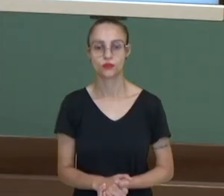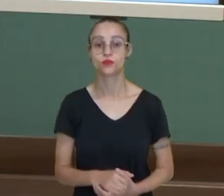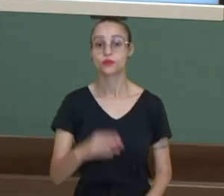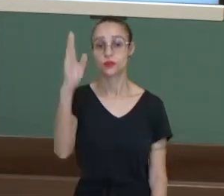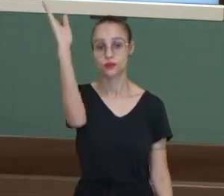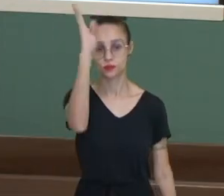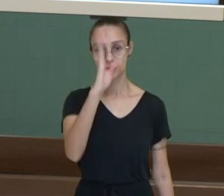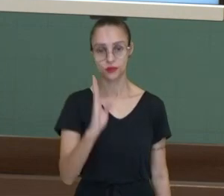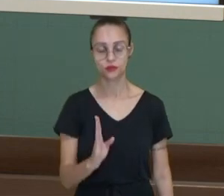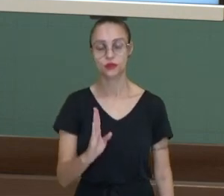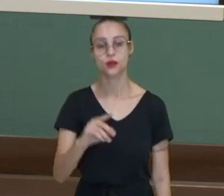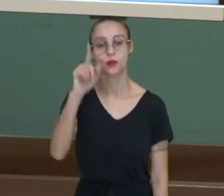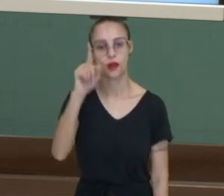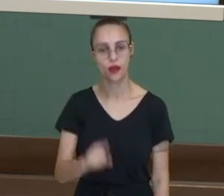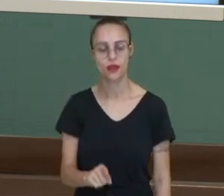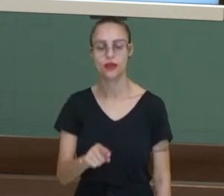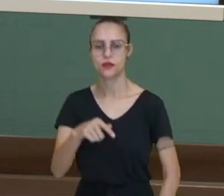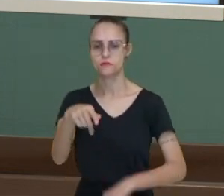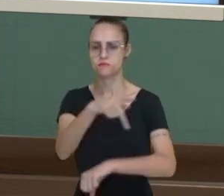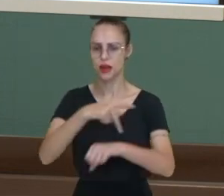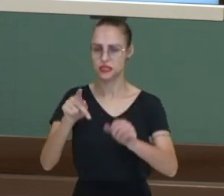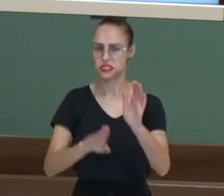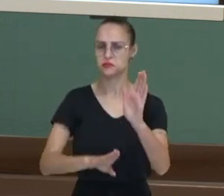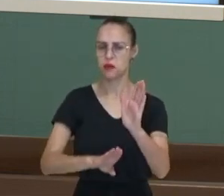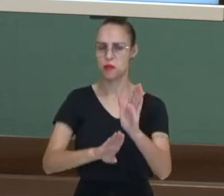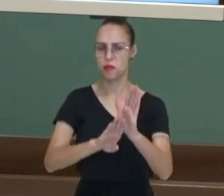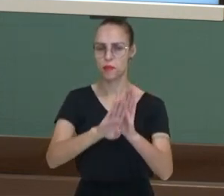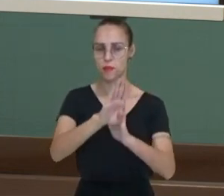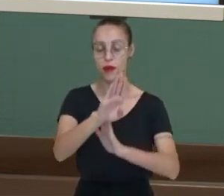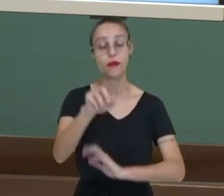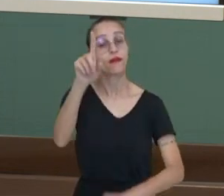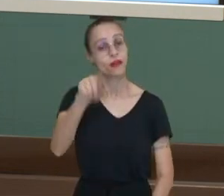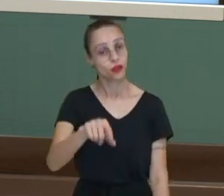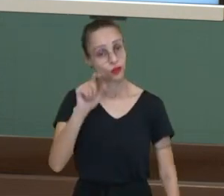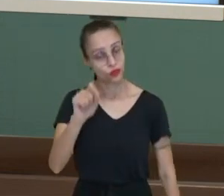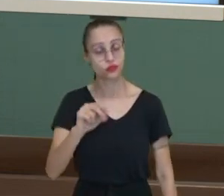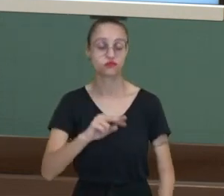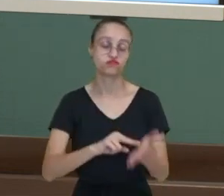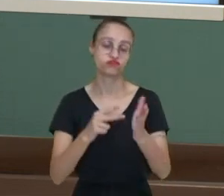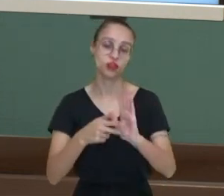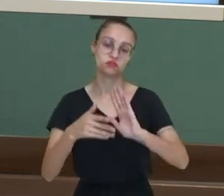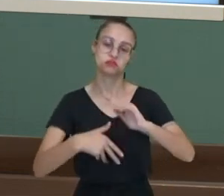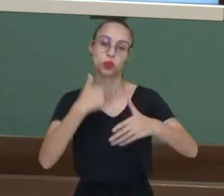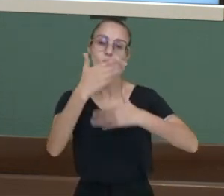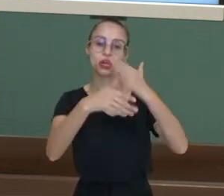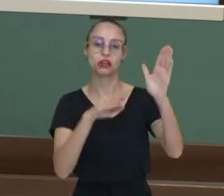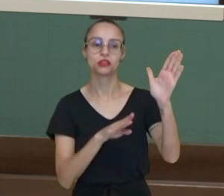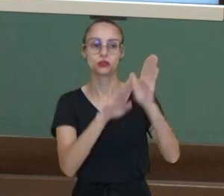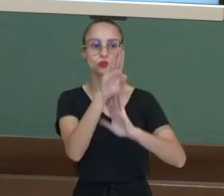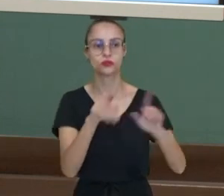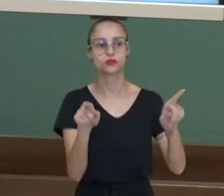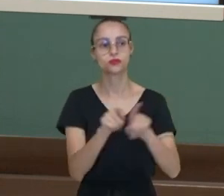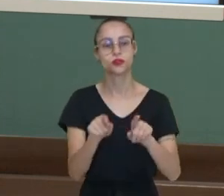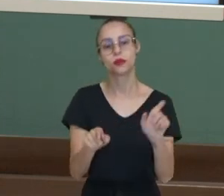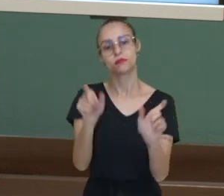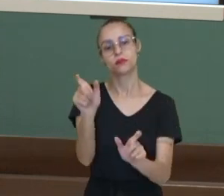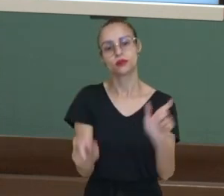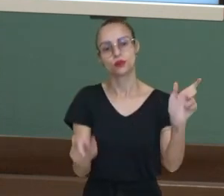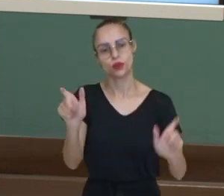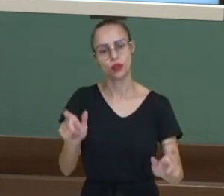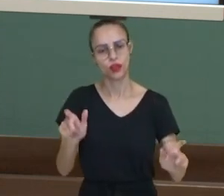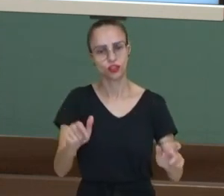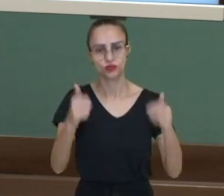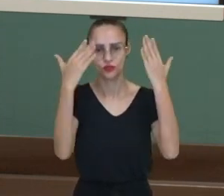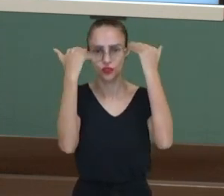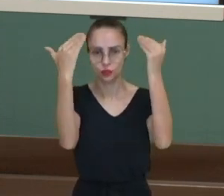Brasil, um país que vai para frente. Então a ideia de progresso. Ainda você tem aí personalidades históricas do